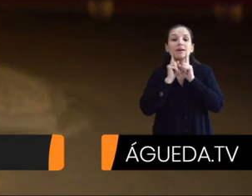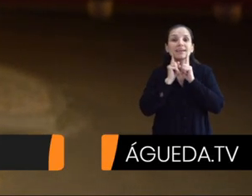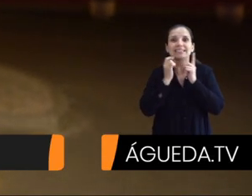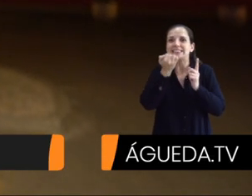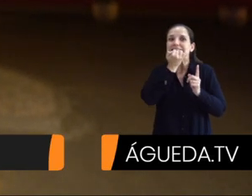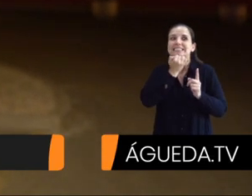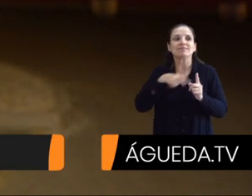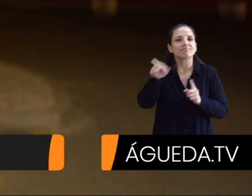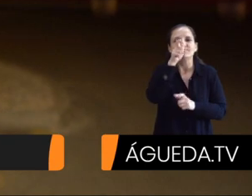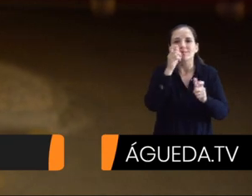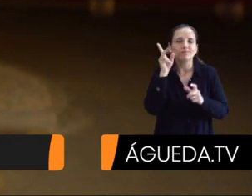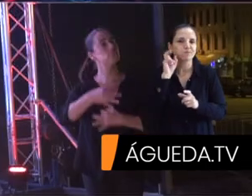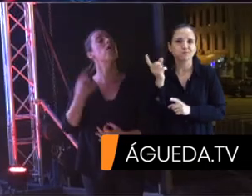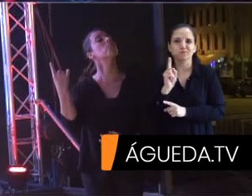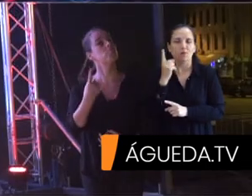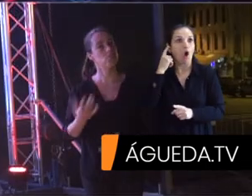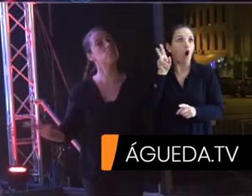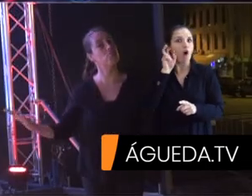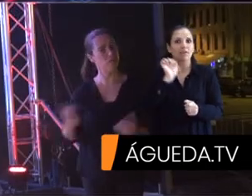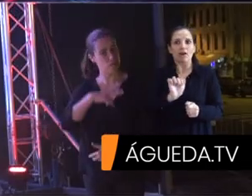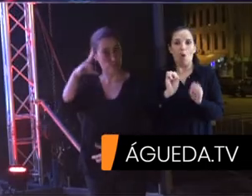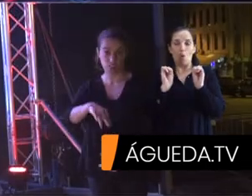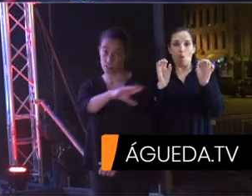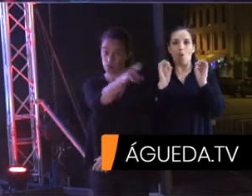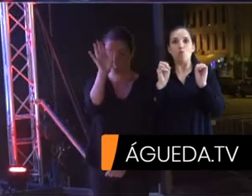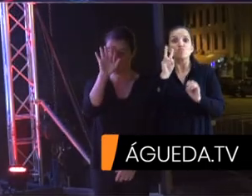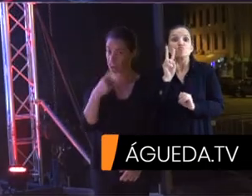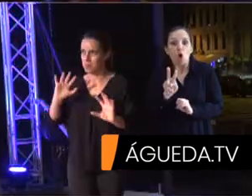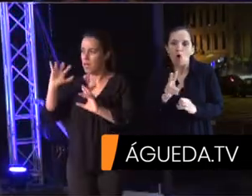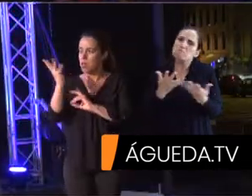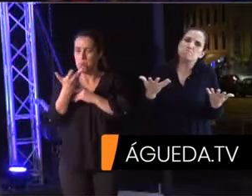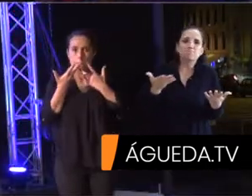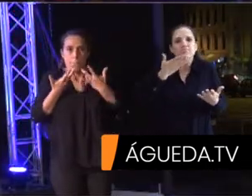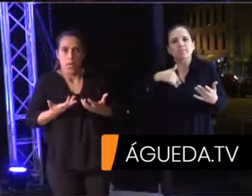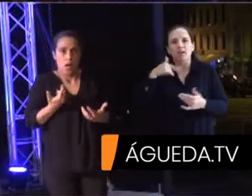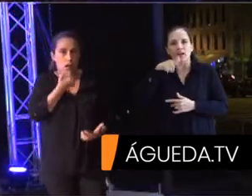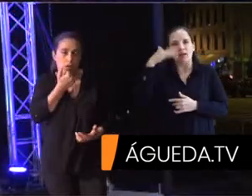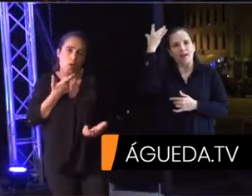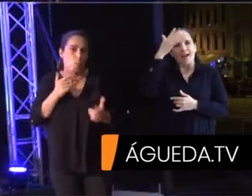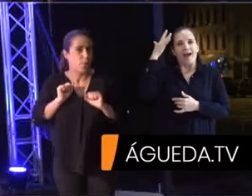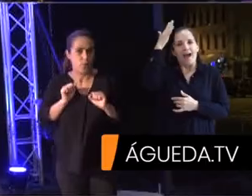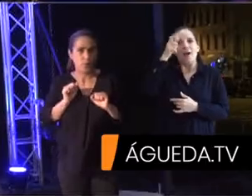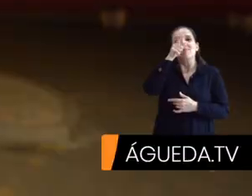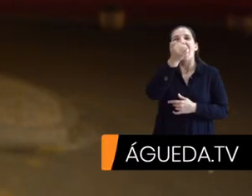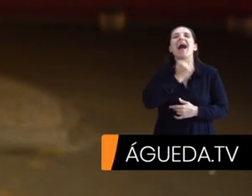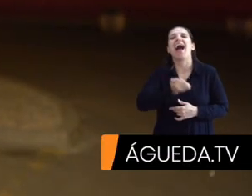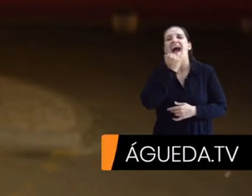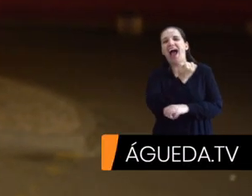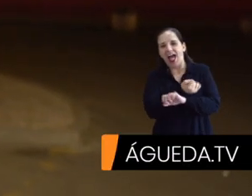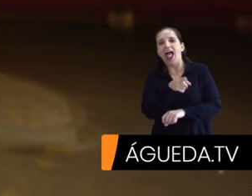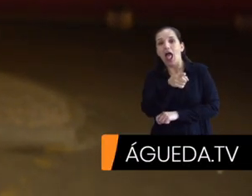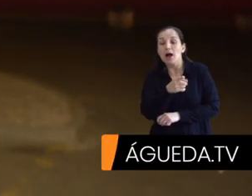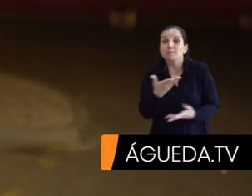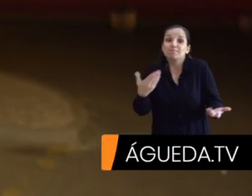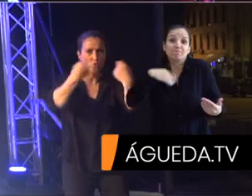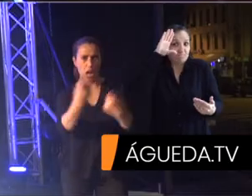não se ouve a reação do público. Ouve-se buzina delas e vê-se máximos. Então, pronto, uma pessoa tem que imaginar na nossa cabeça, as pessoas estão a rir muito, se calhar